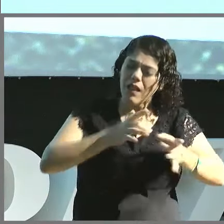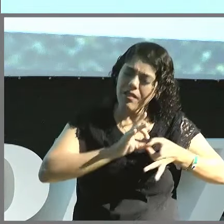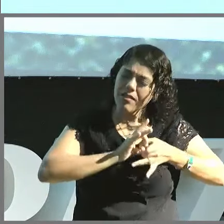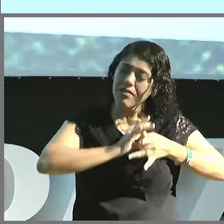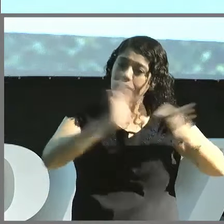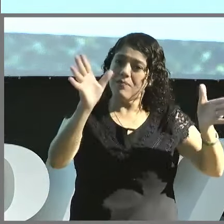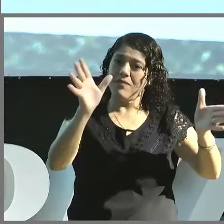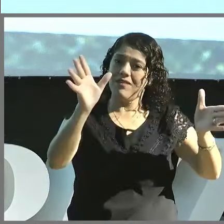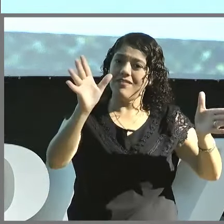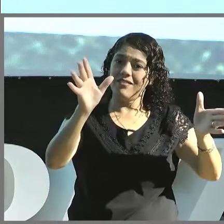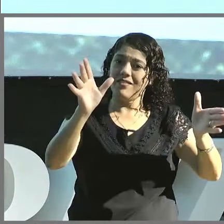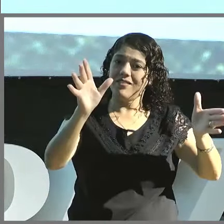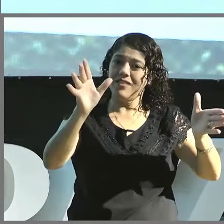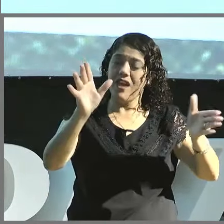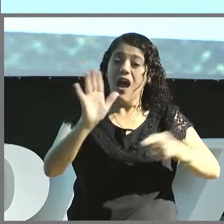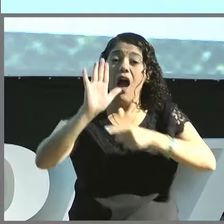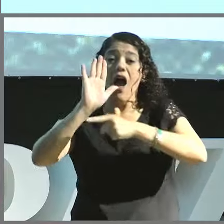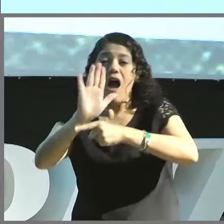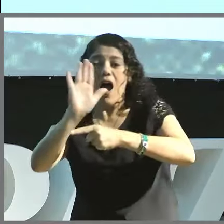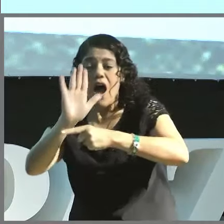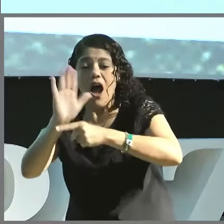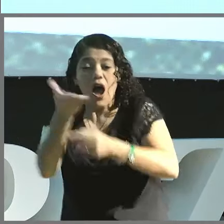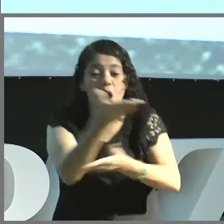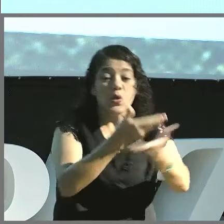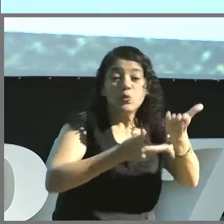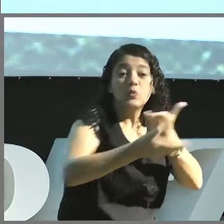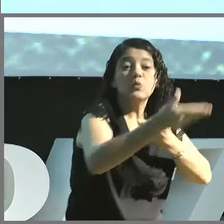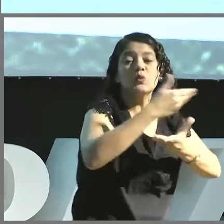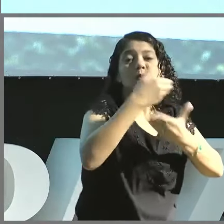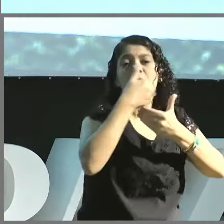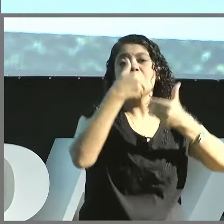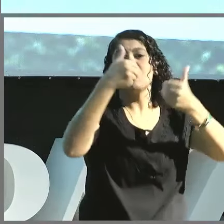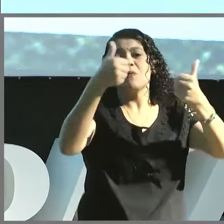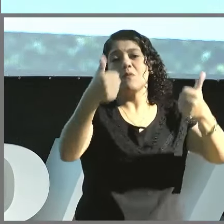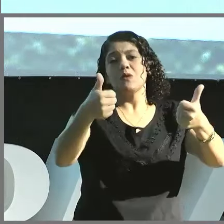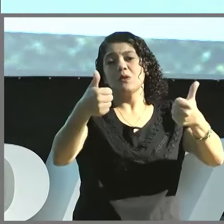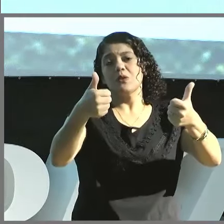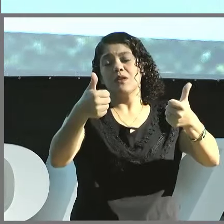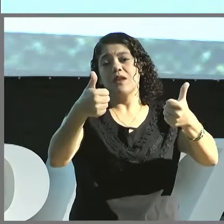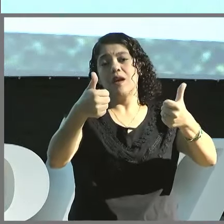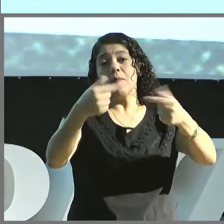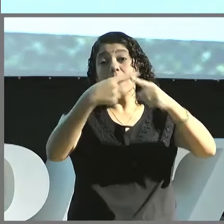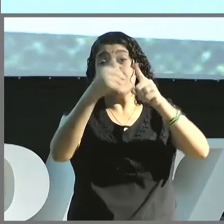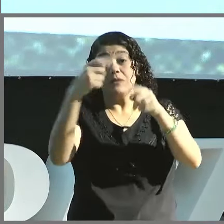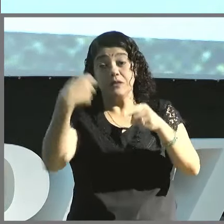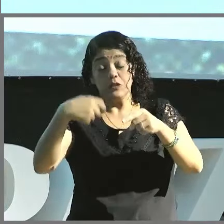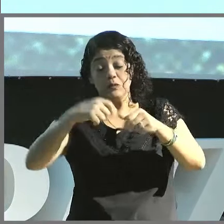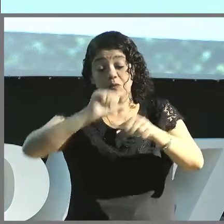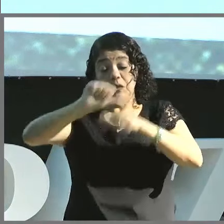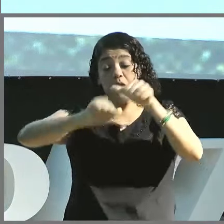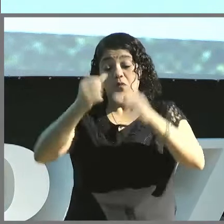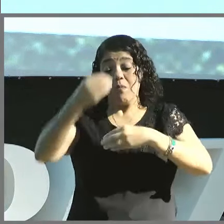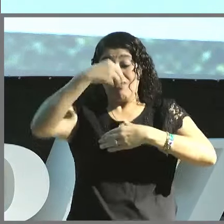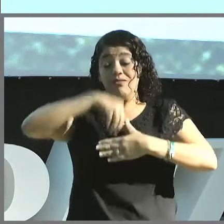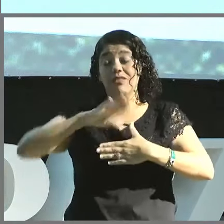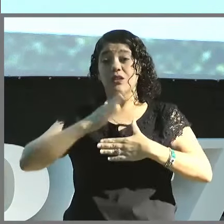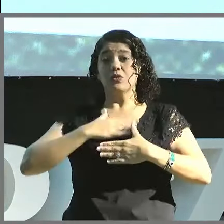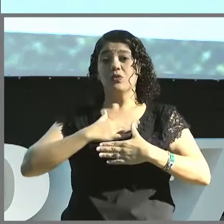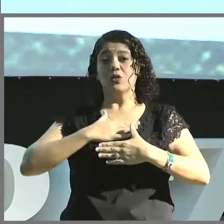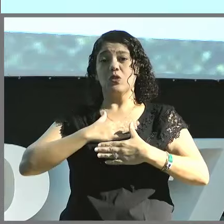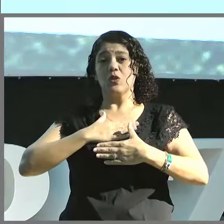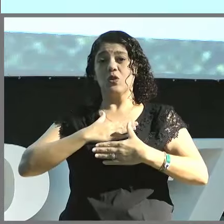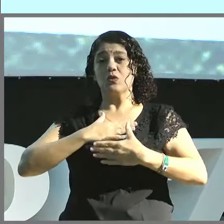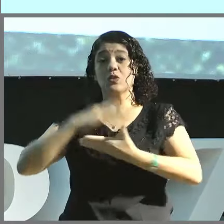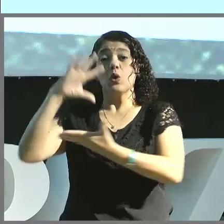libertar, dando a nossa contribuição para que o mundo seja um pouco melhor, nos melhorando. E o Espiritismo vem e